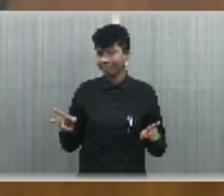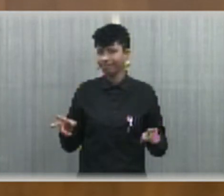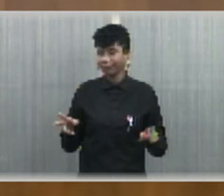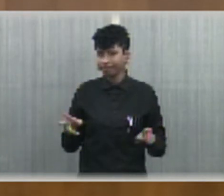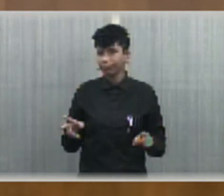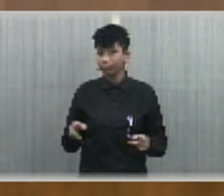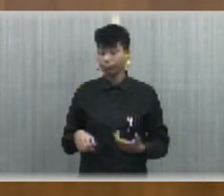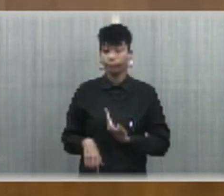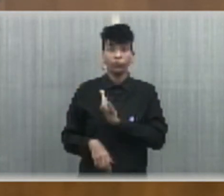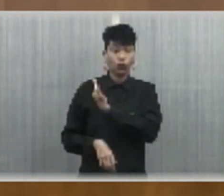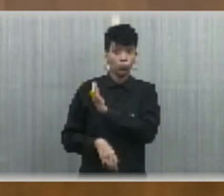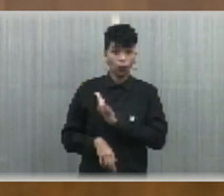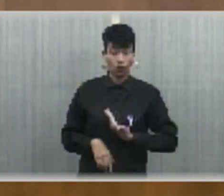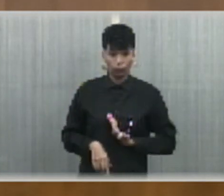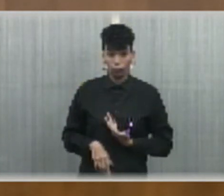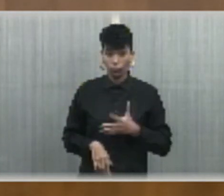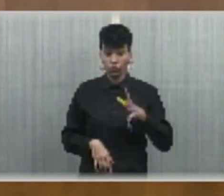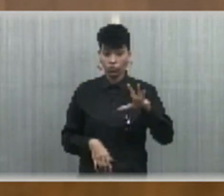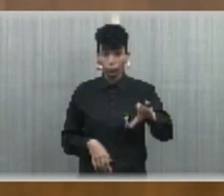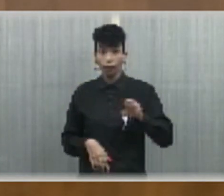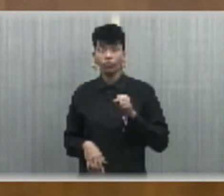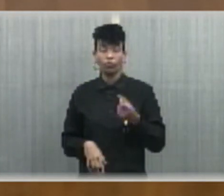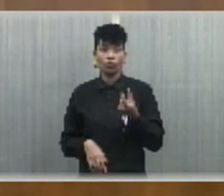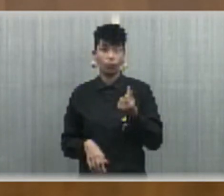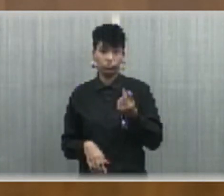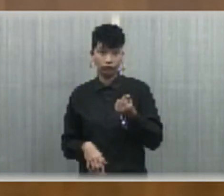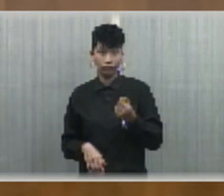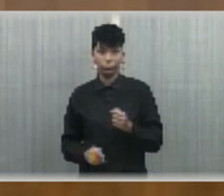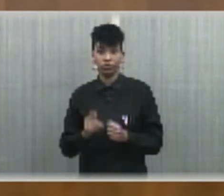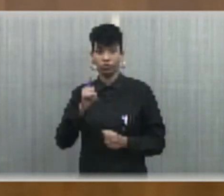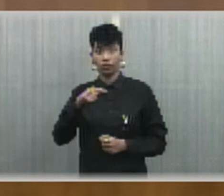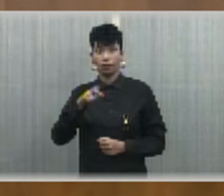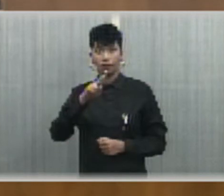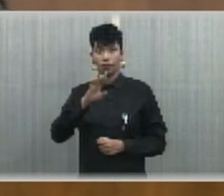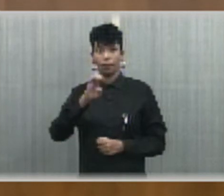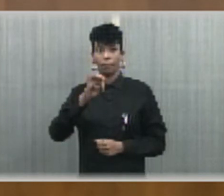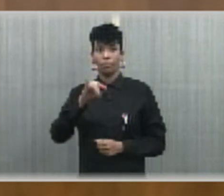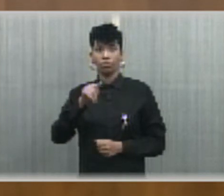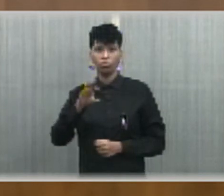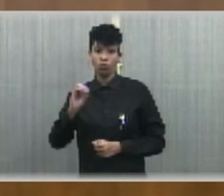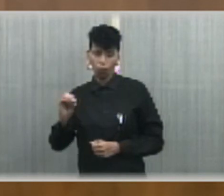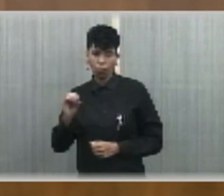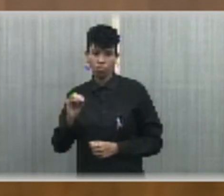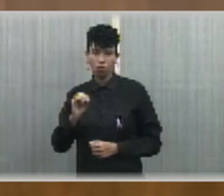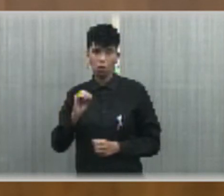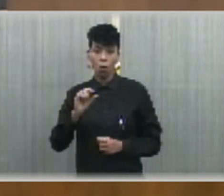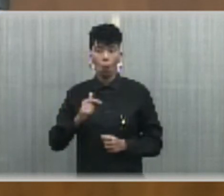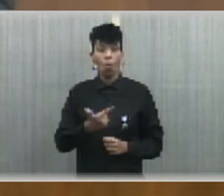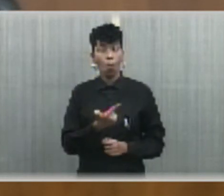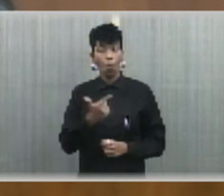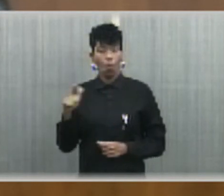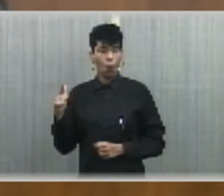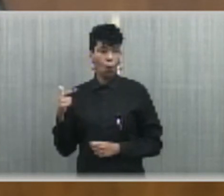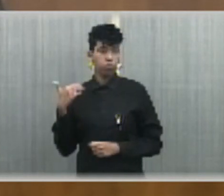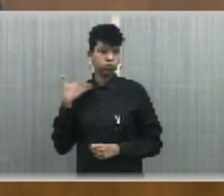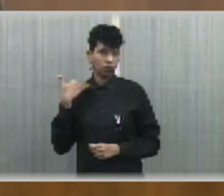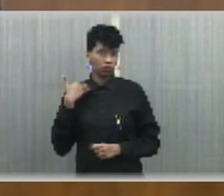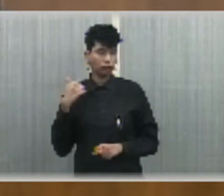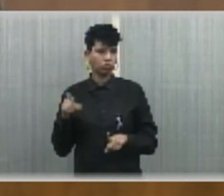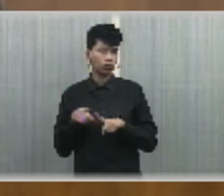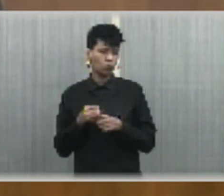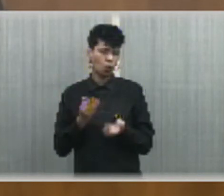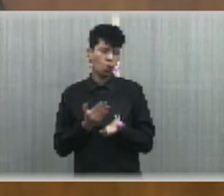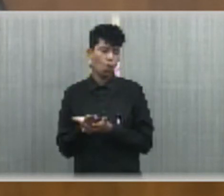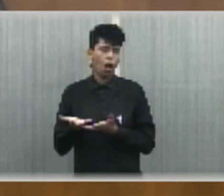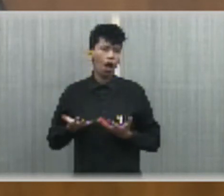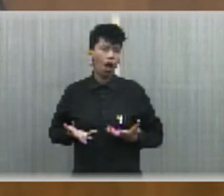O governo pegou, tirou esse dinheiro dos precatórios do Fundef, mais de R$1 bilhão, colocou em outra conta e começou a